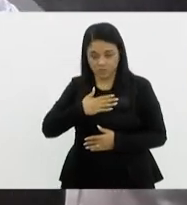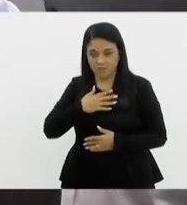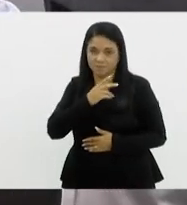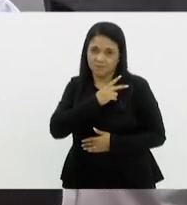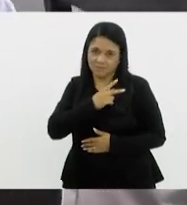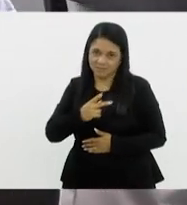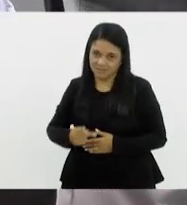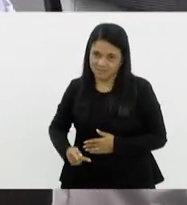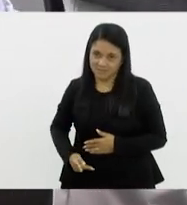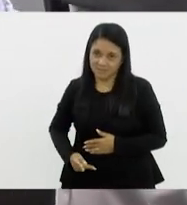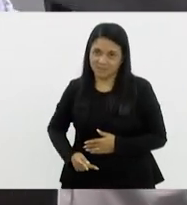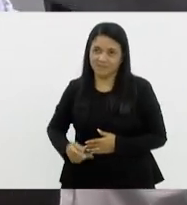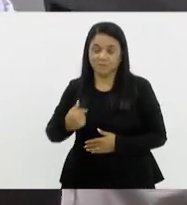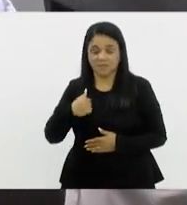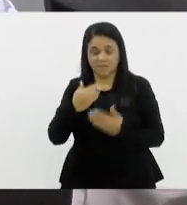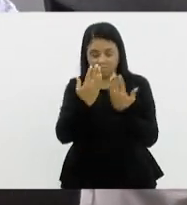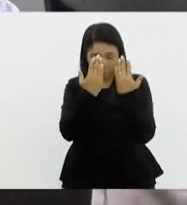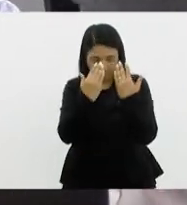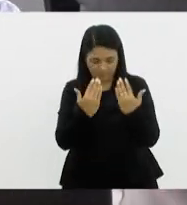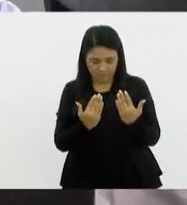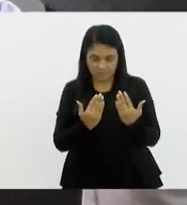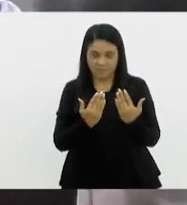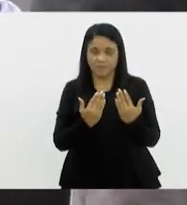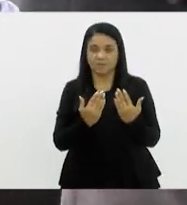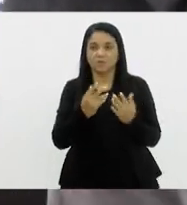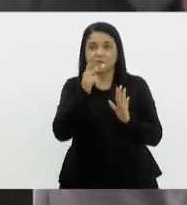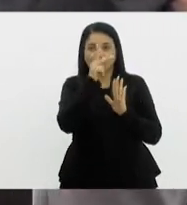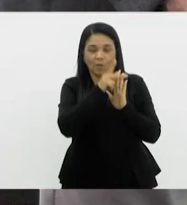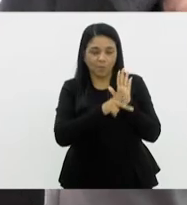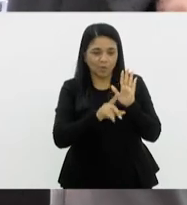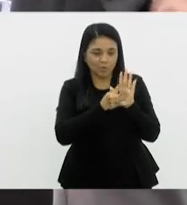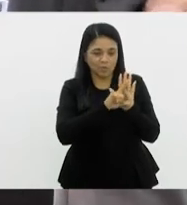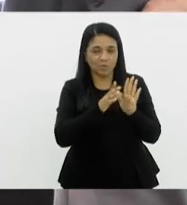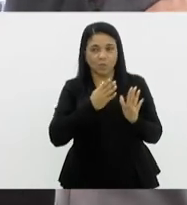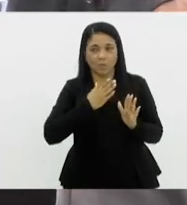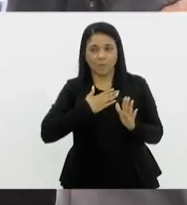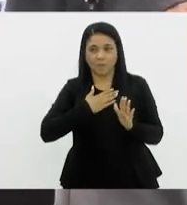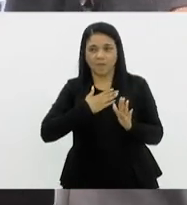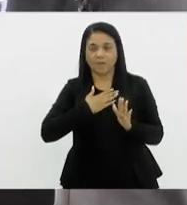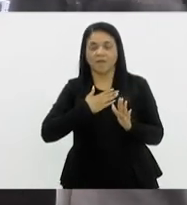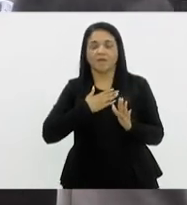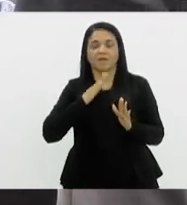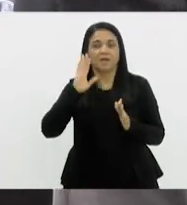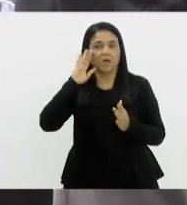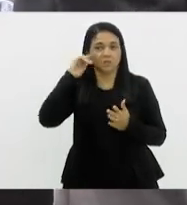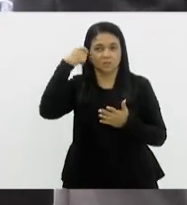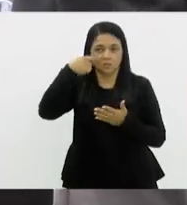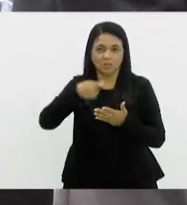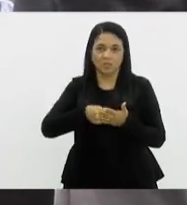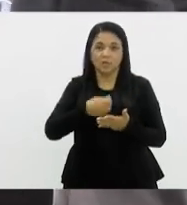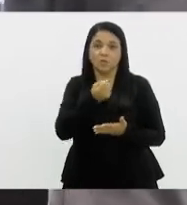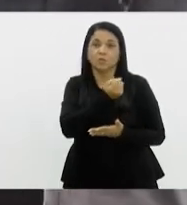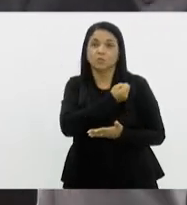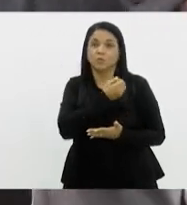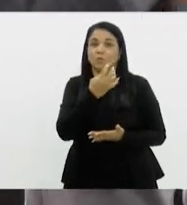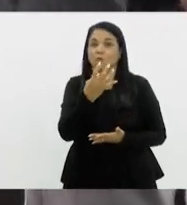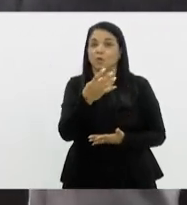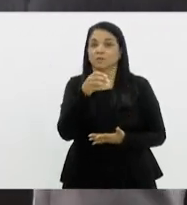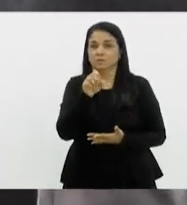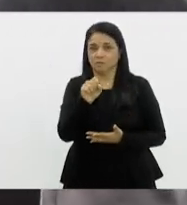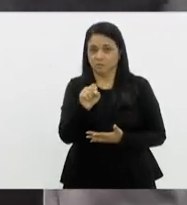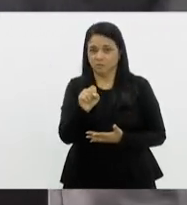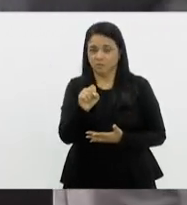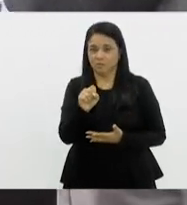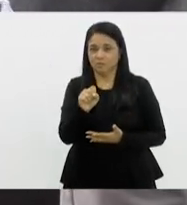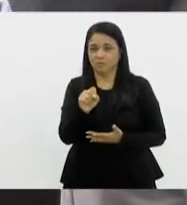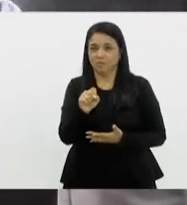pudesse me dar vista no projeto de minha autoria, o número 48. Que eu sou